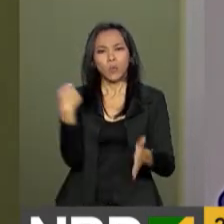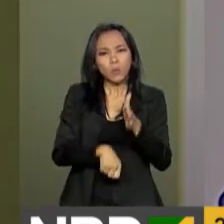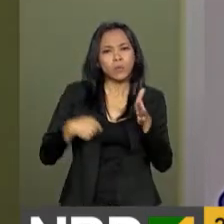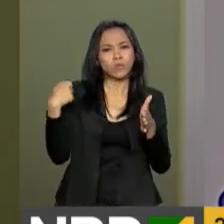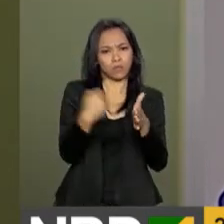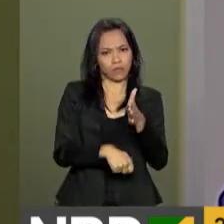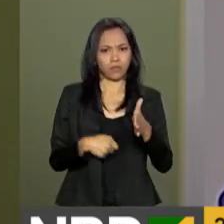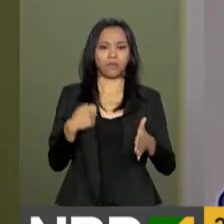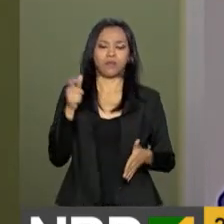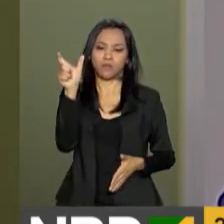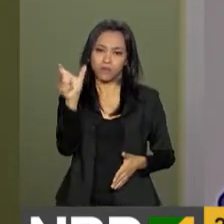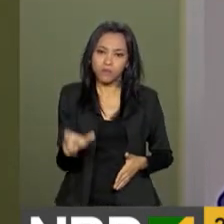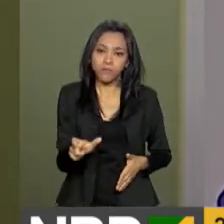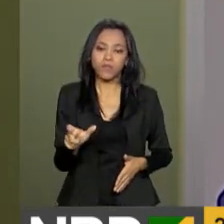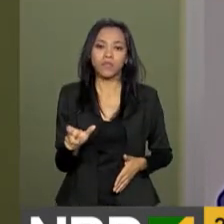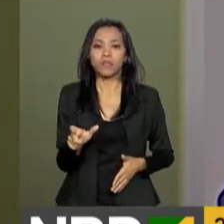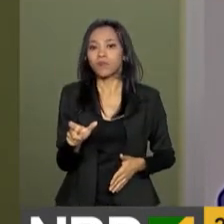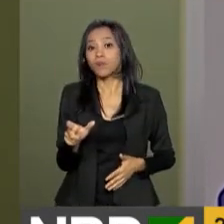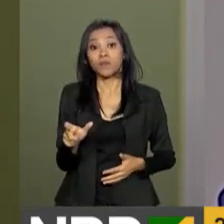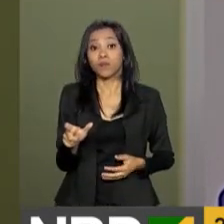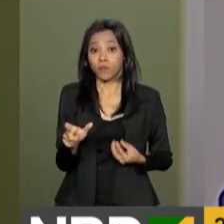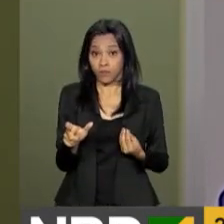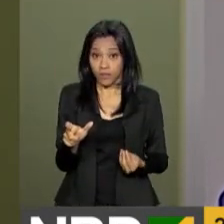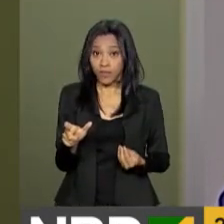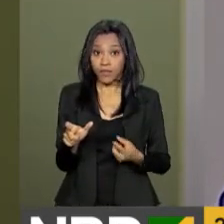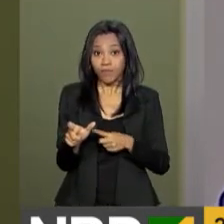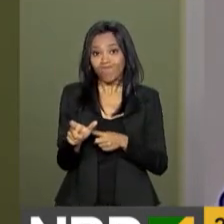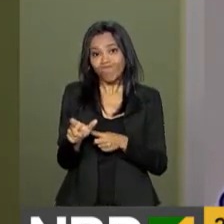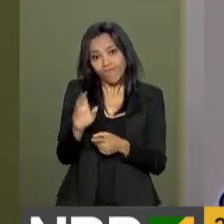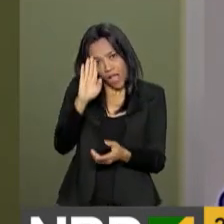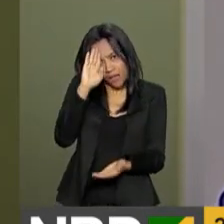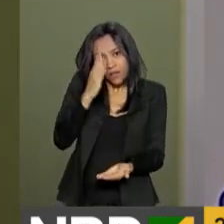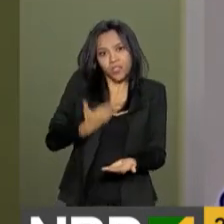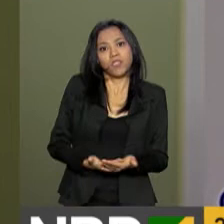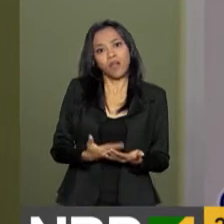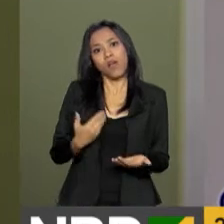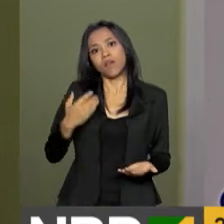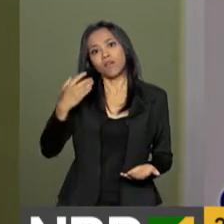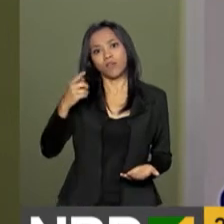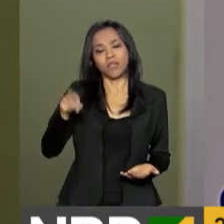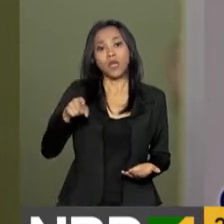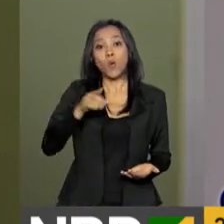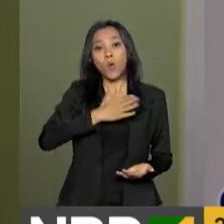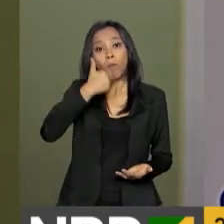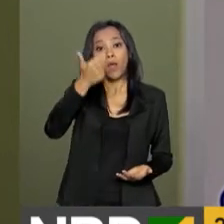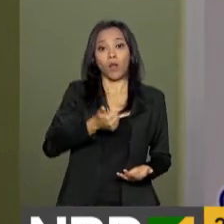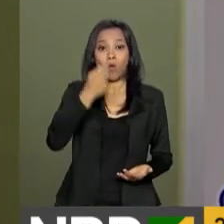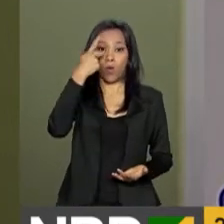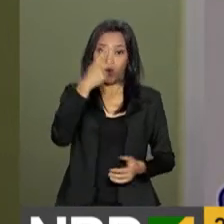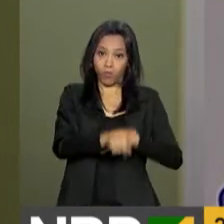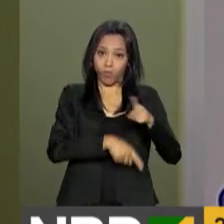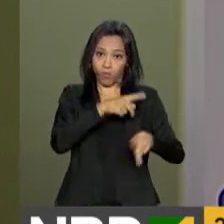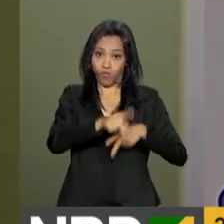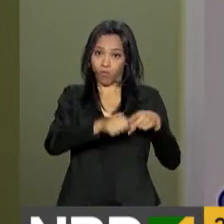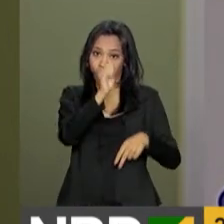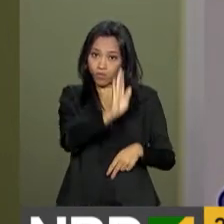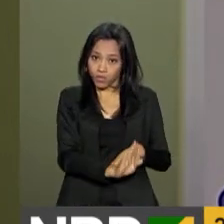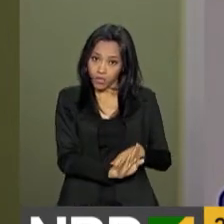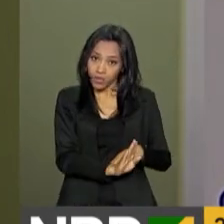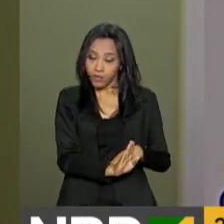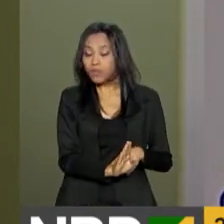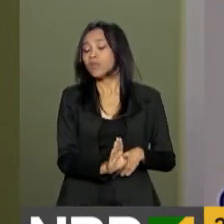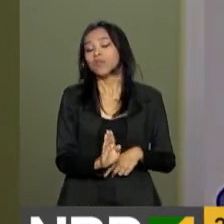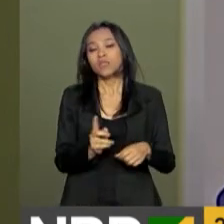lutava por aquilo que acreditava ser o melhor para o brasileiro e para